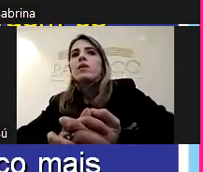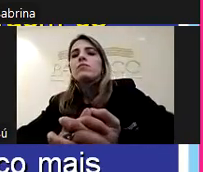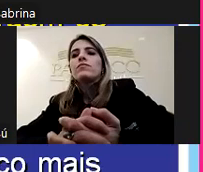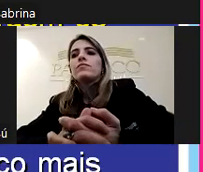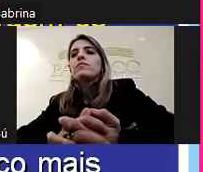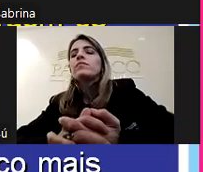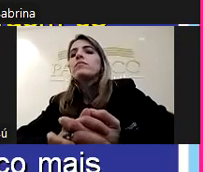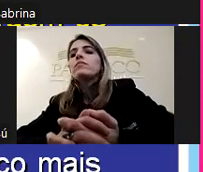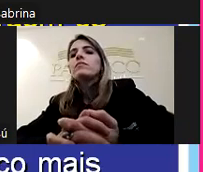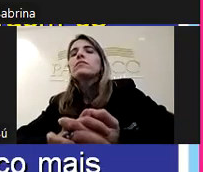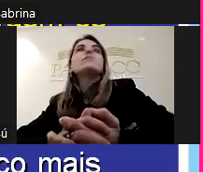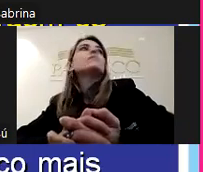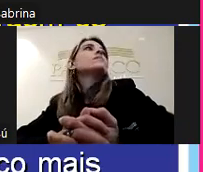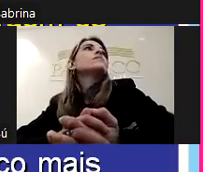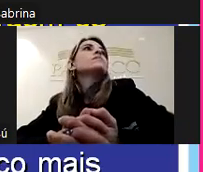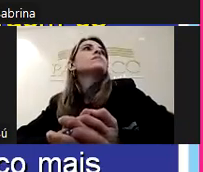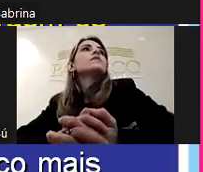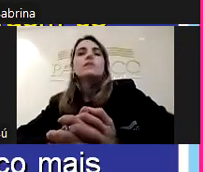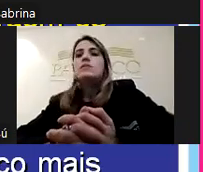Ok? Fechando aqui.